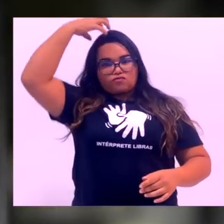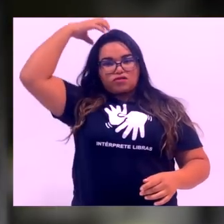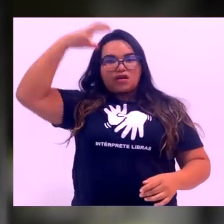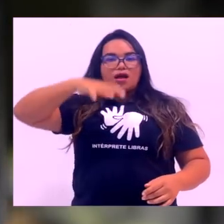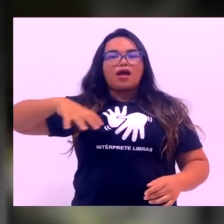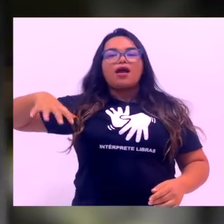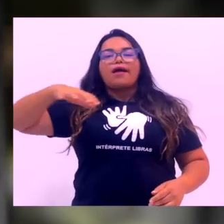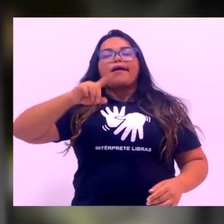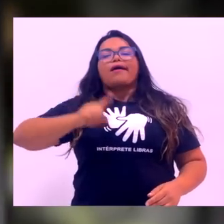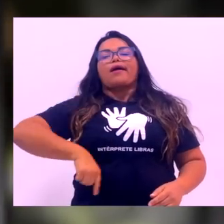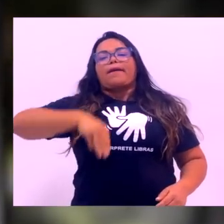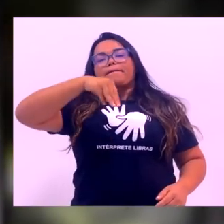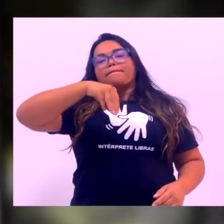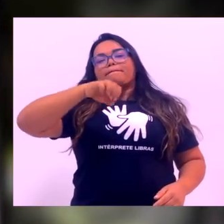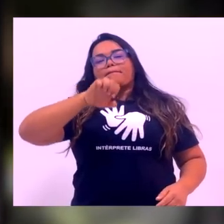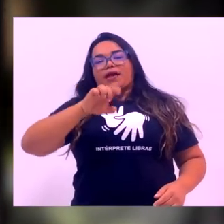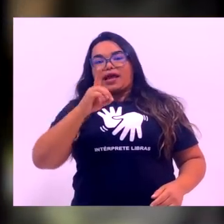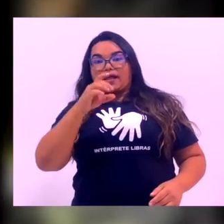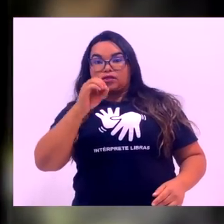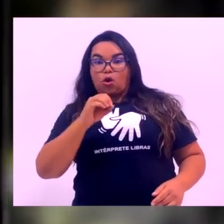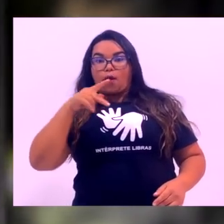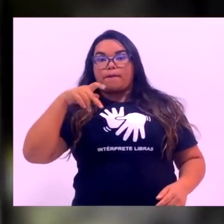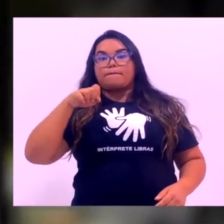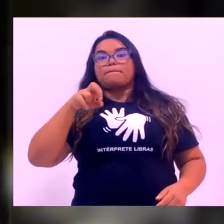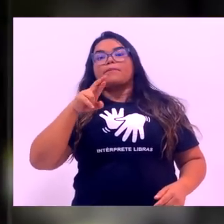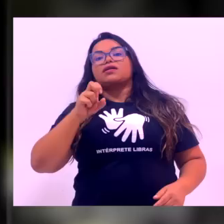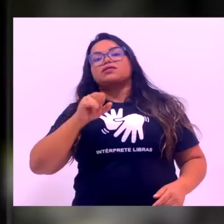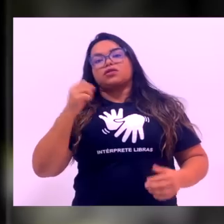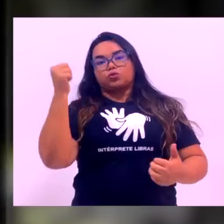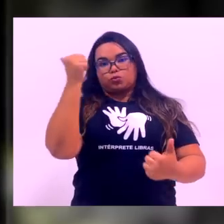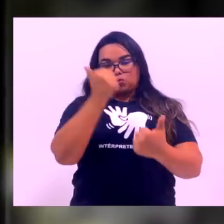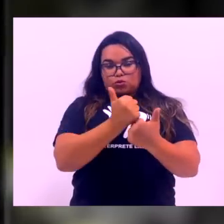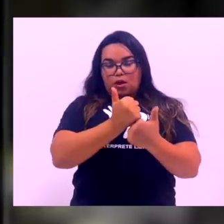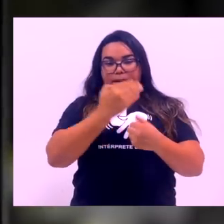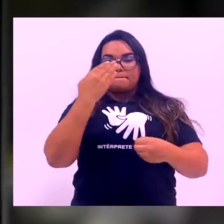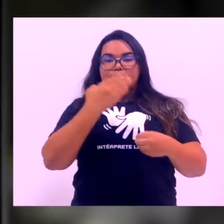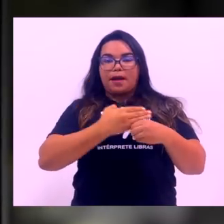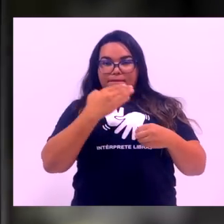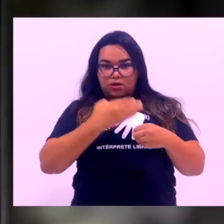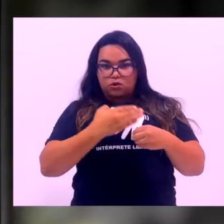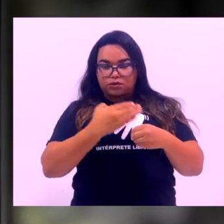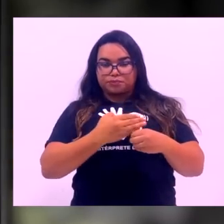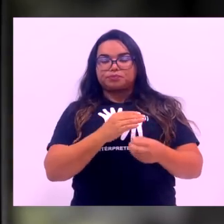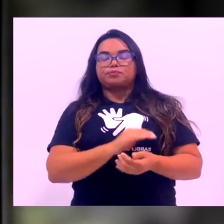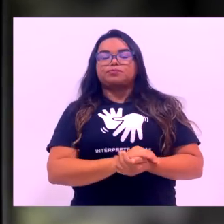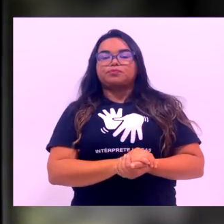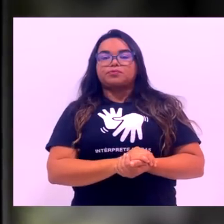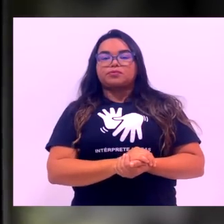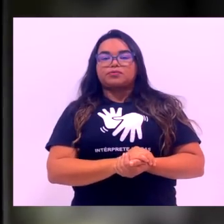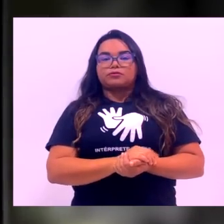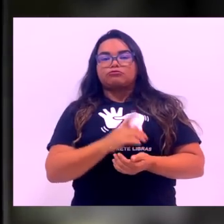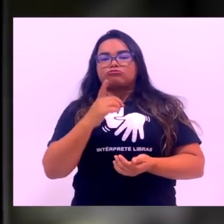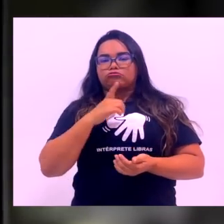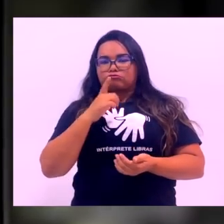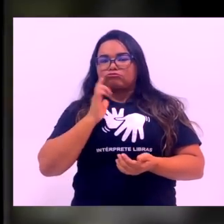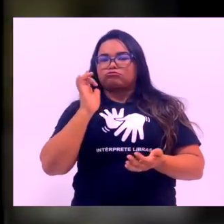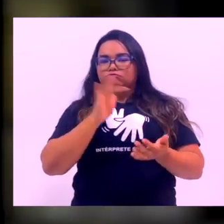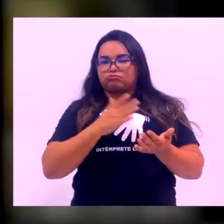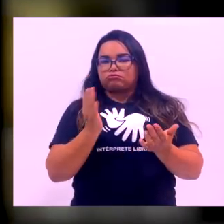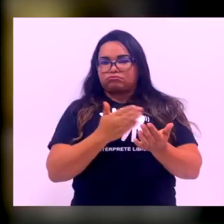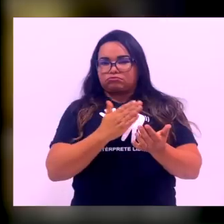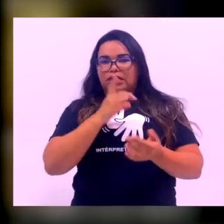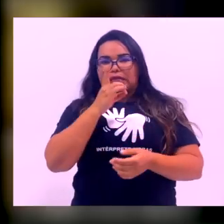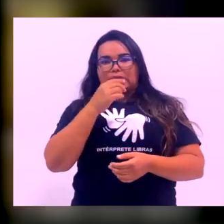os Medo-Persas. Eles vieram depois de Babilônia. Em Daniel capítulo 2, verso 39,